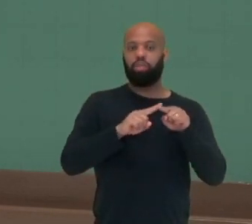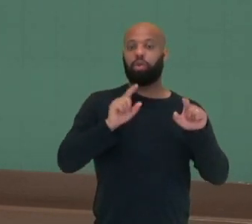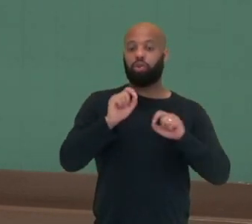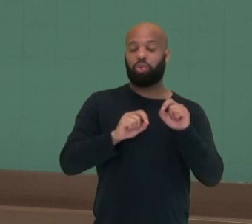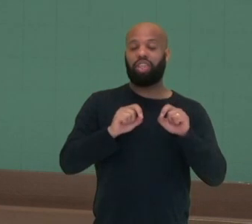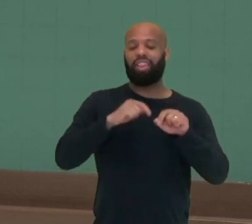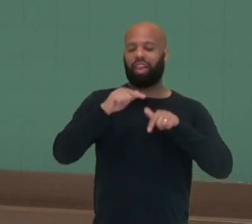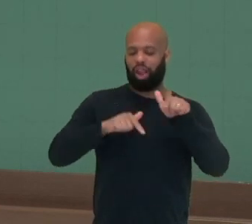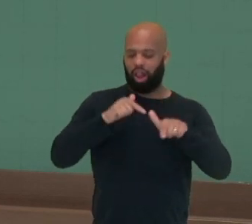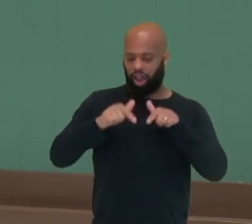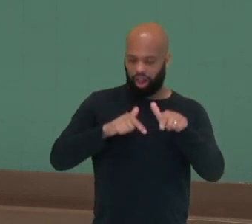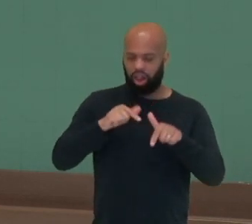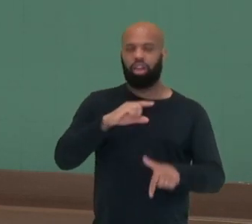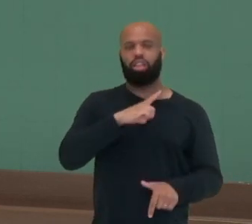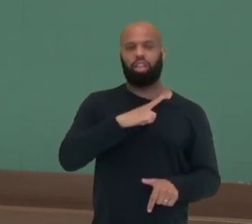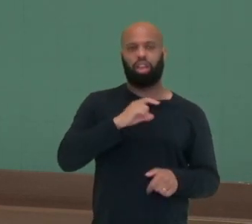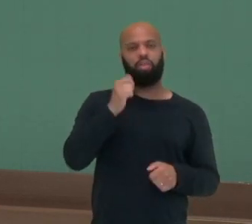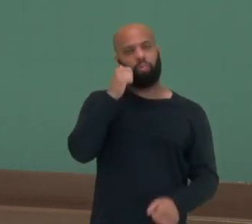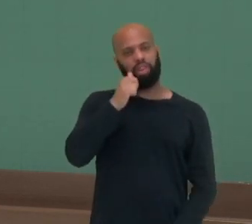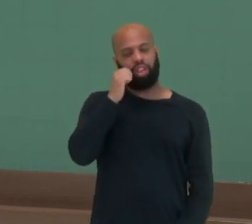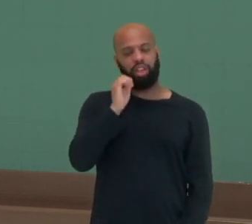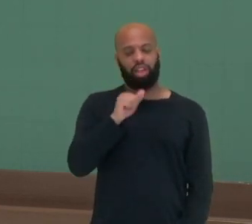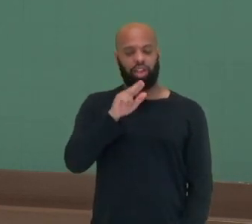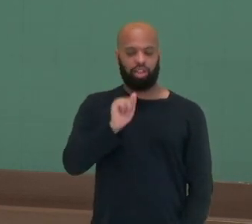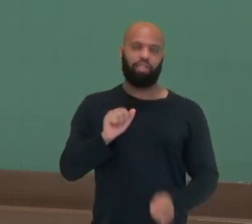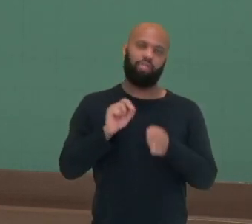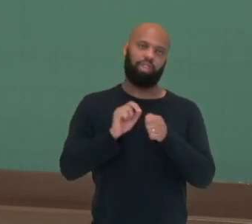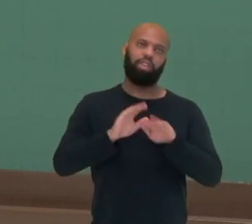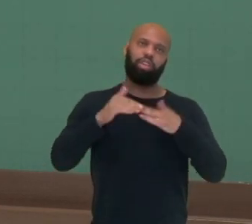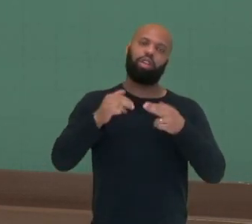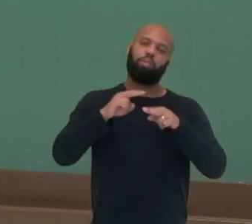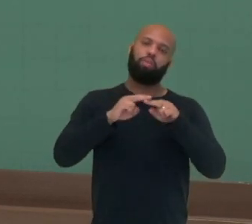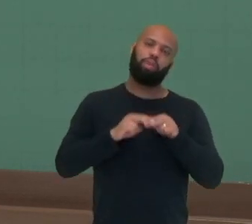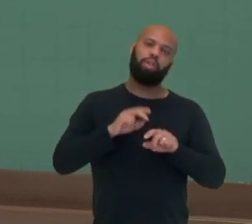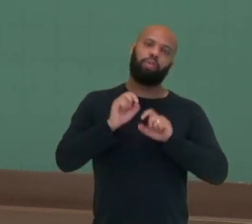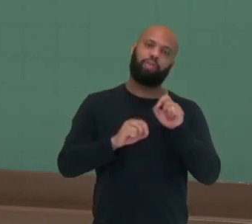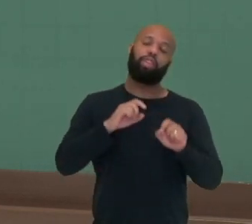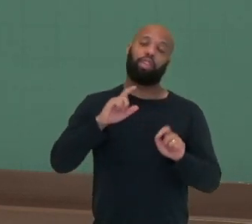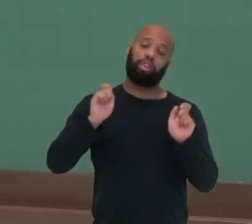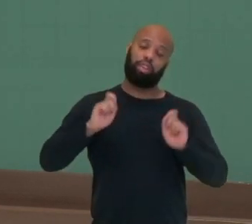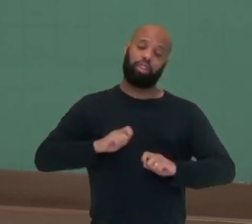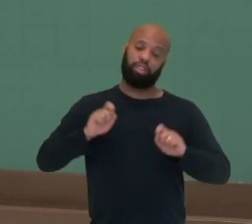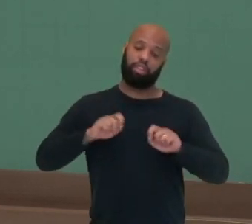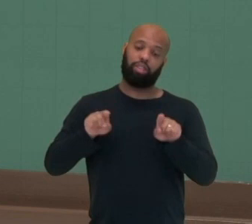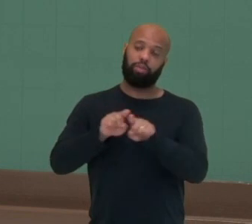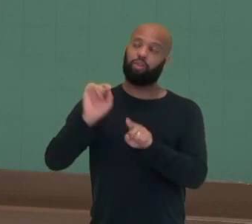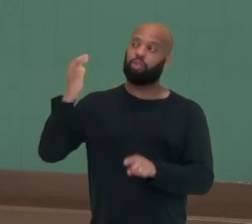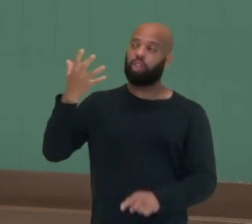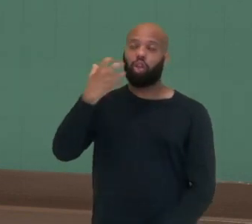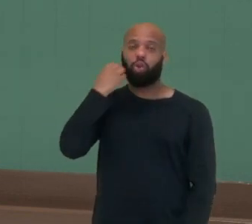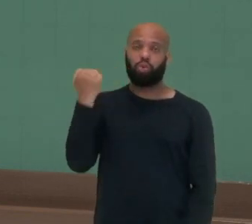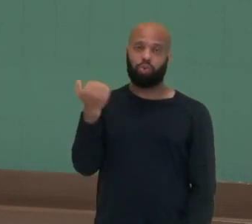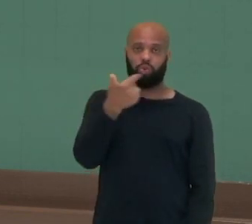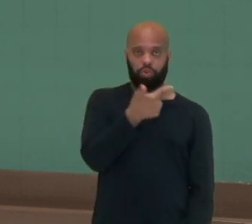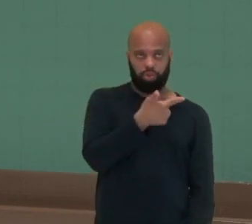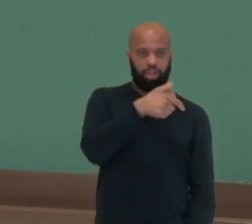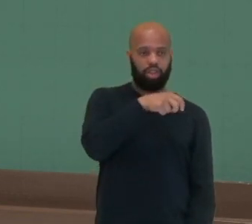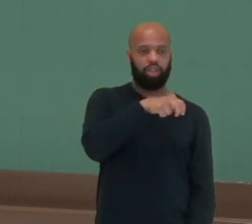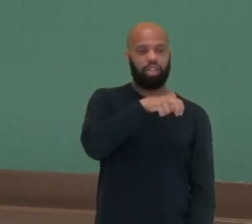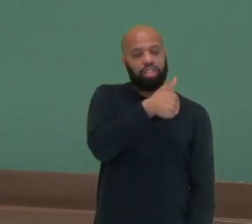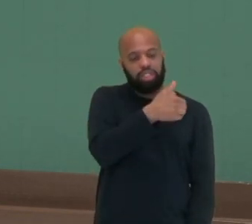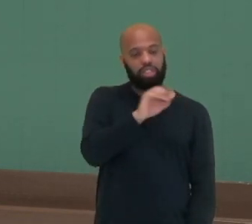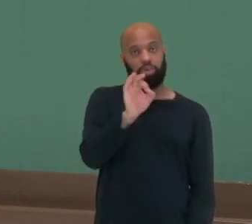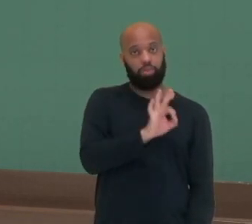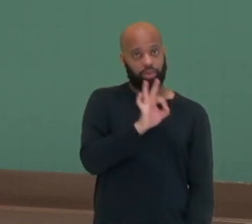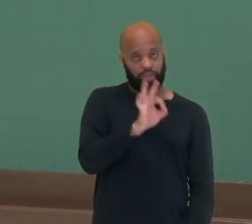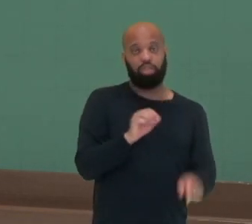sim o trabalho que a Ana teve de fazer. Então é comum também acontecer lucros de próximo de